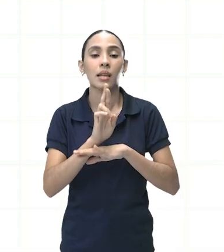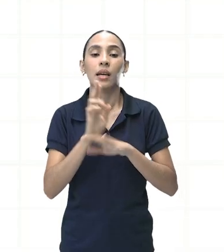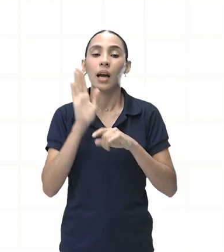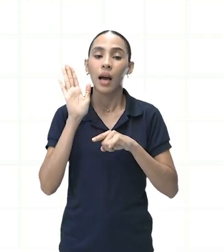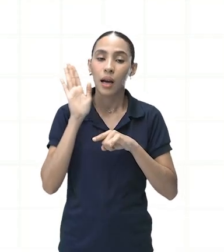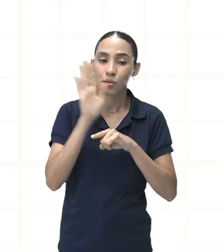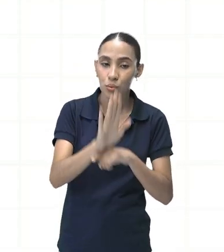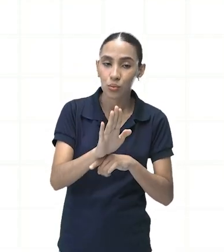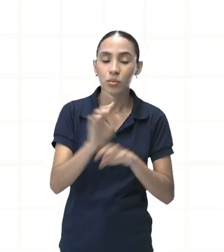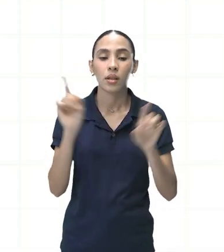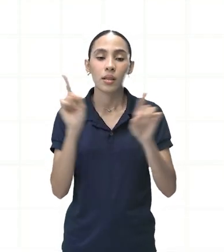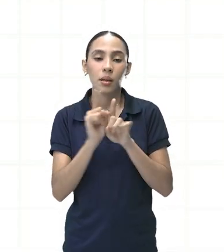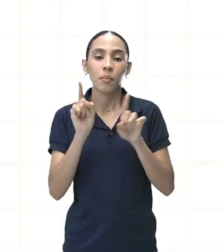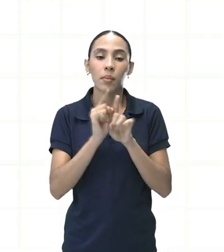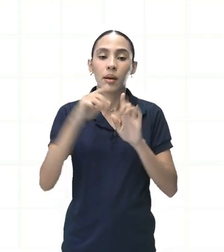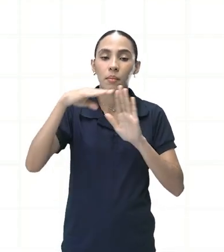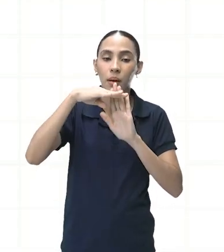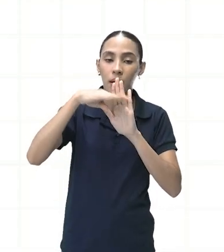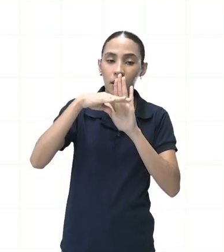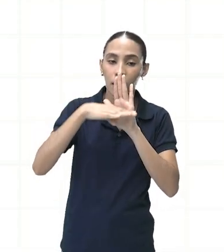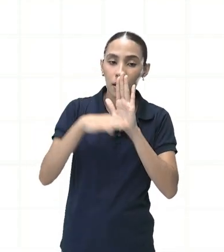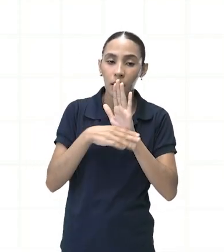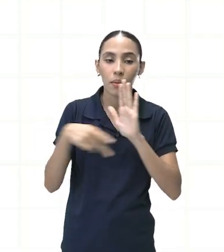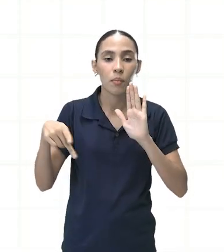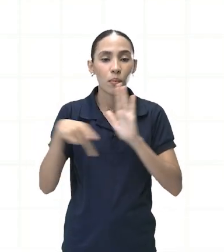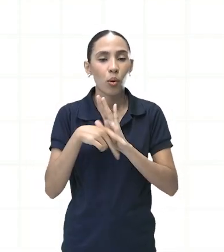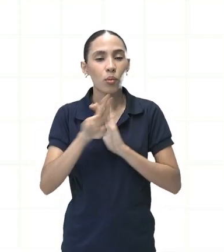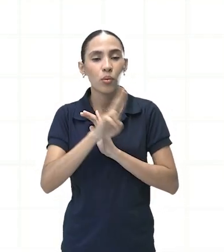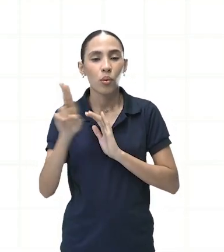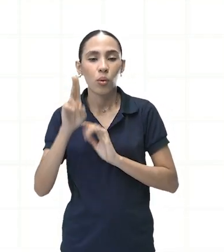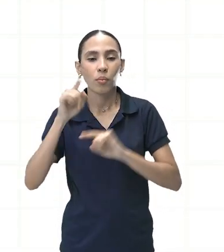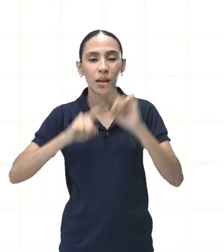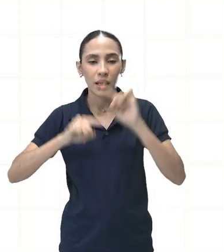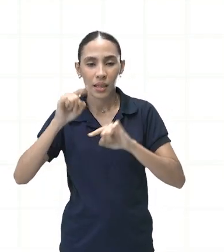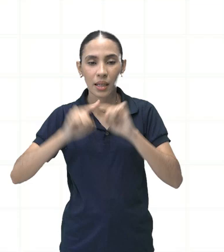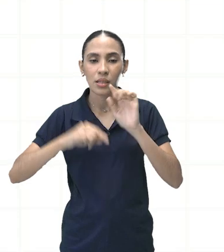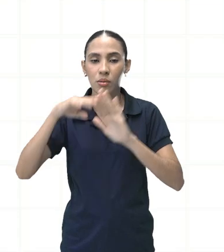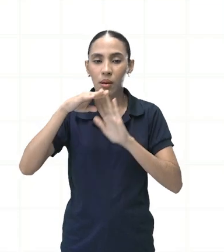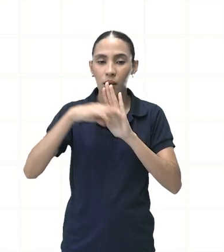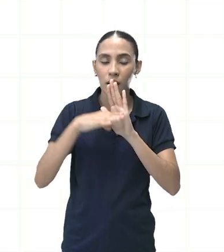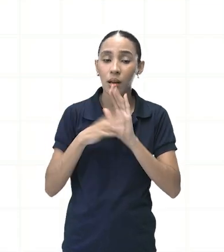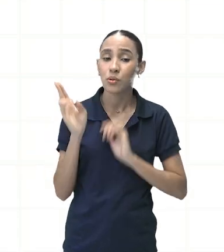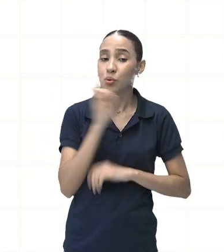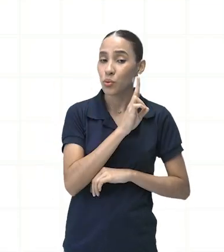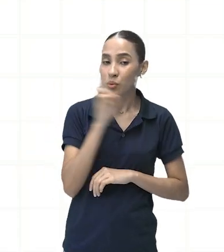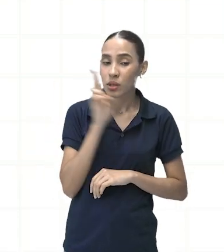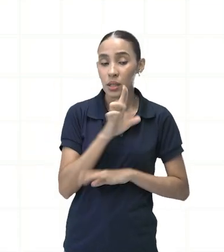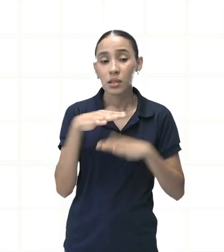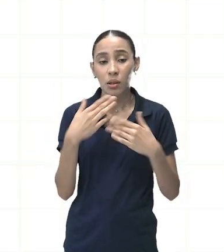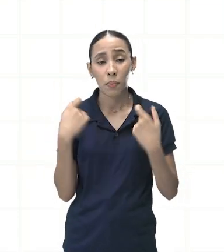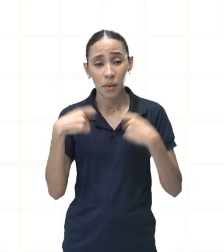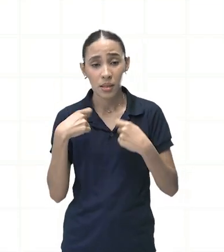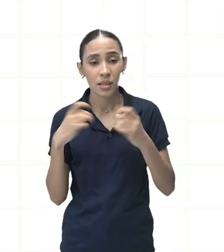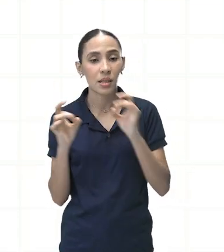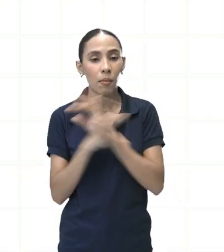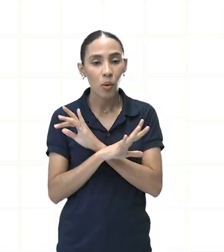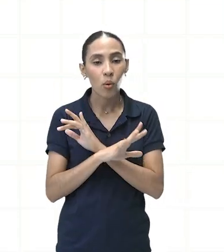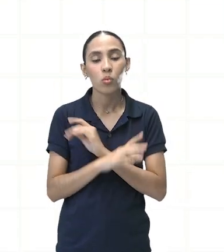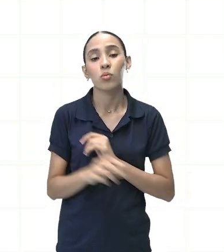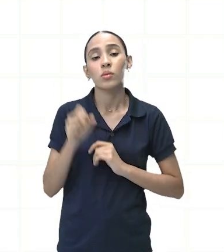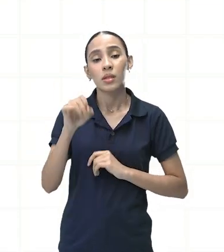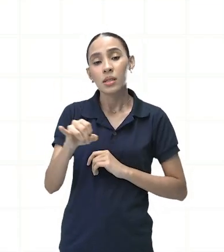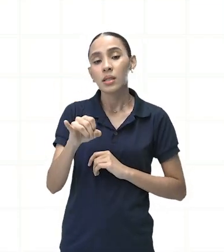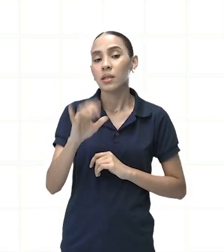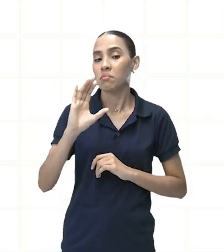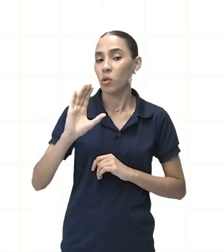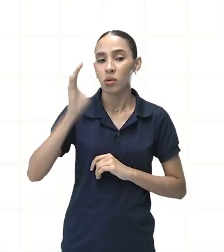e protocolos para, como o próprio nome diz, emergência, ou seja, estar preparado para